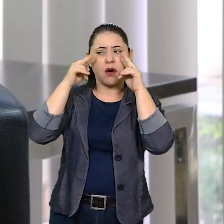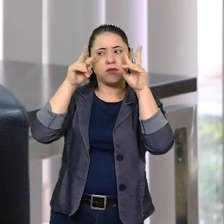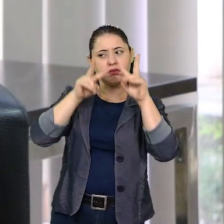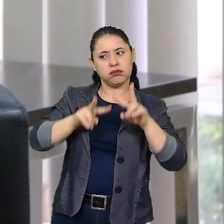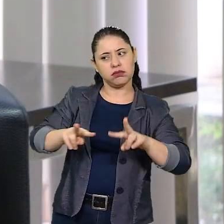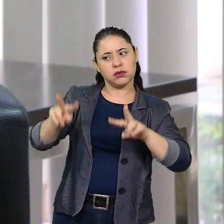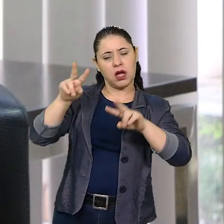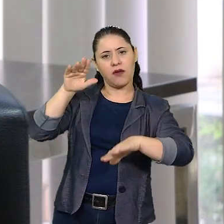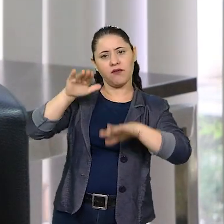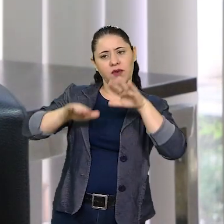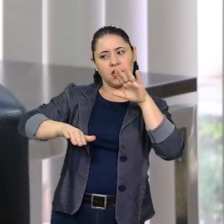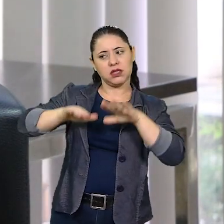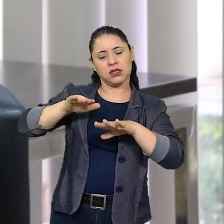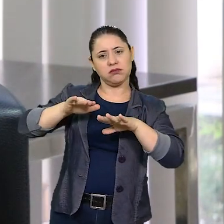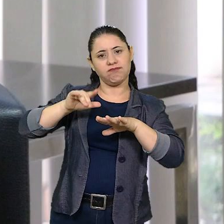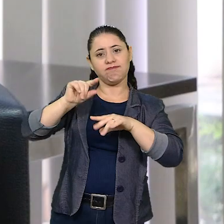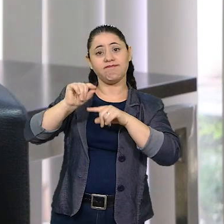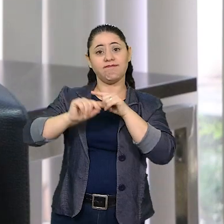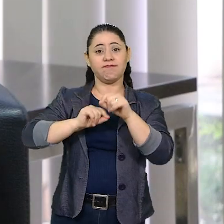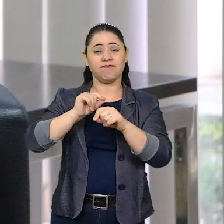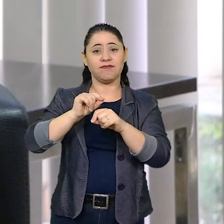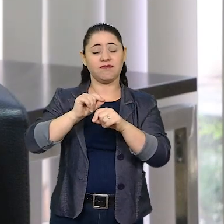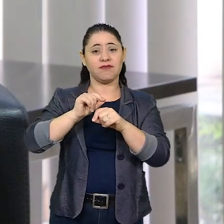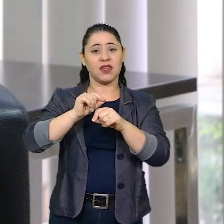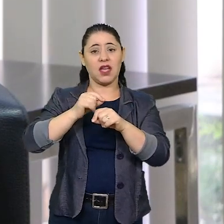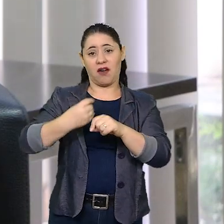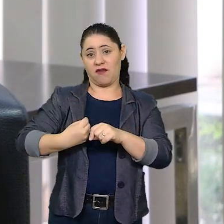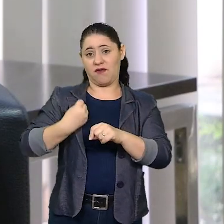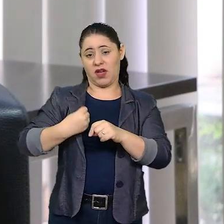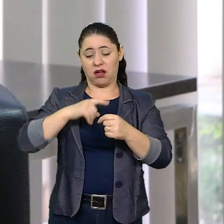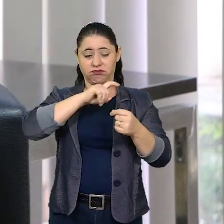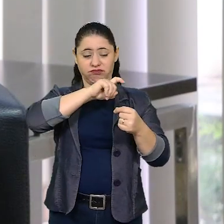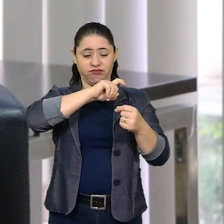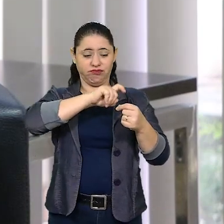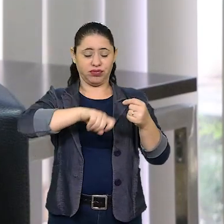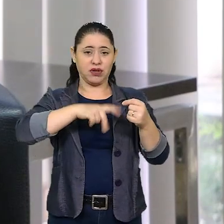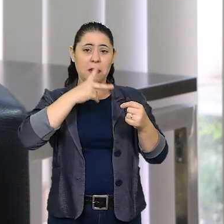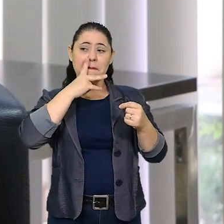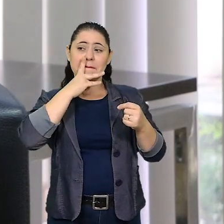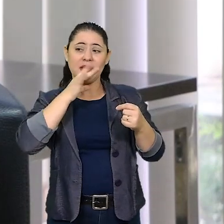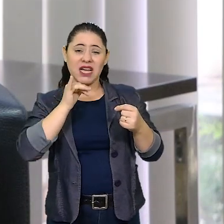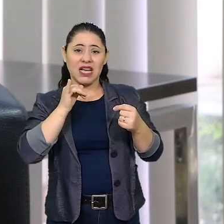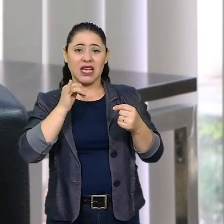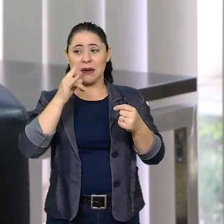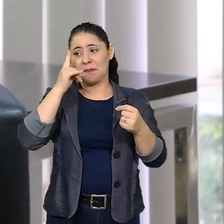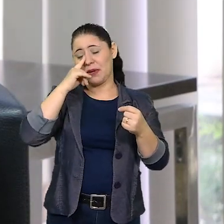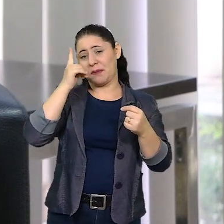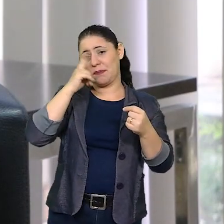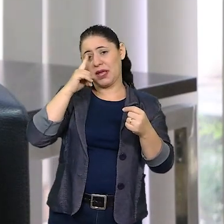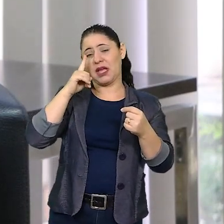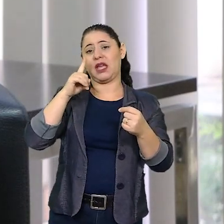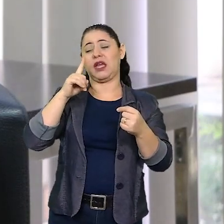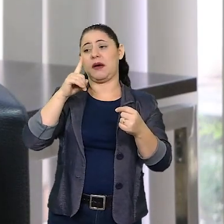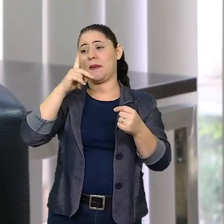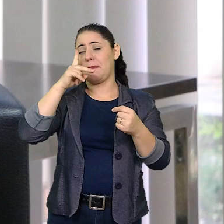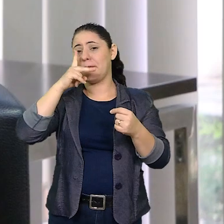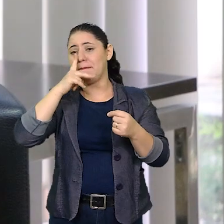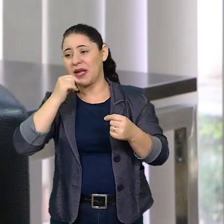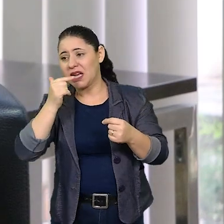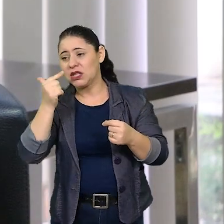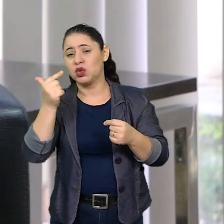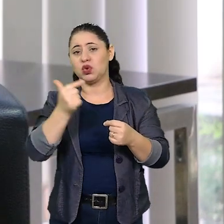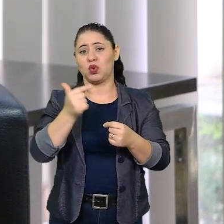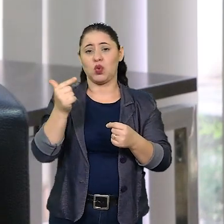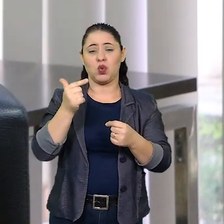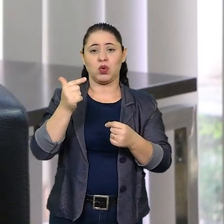adolescente a visualizar, muitas vezes, a vida sexual dos seus pais, da mãe com o padrasto,